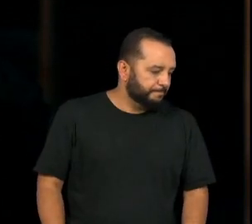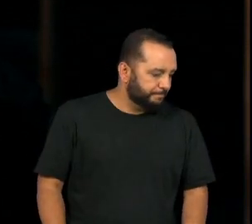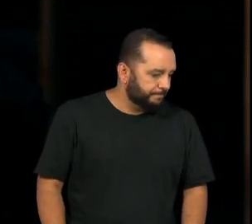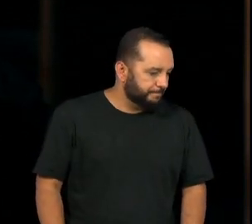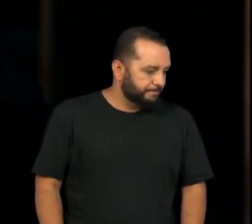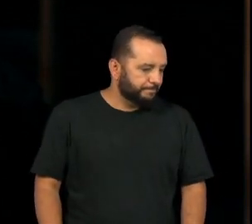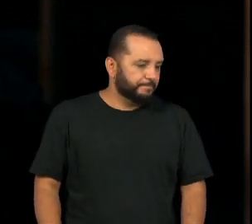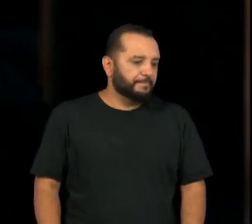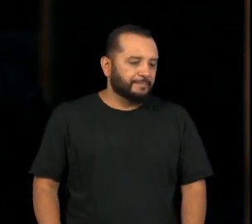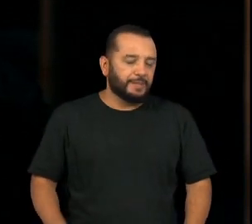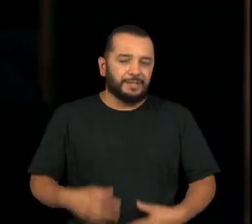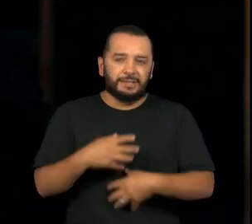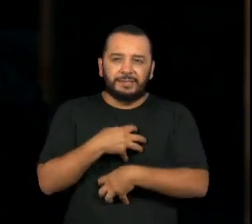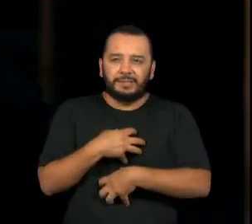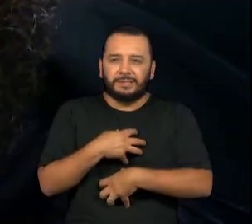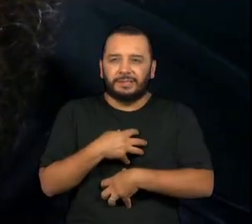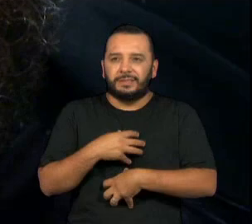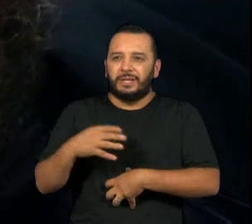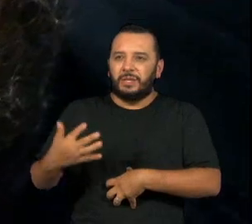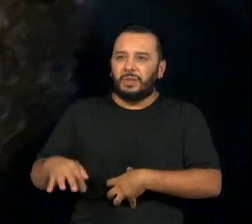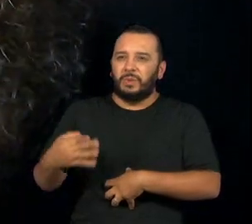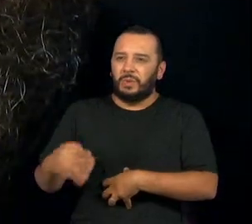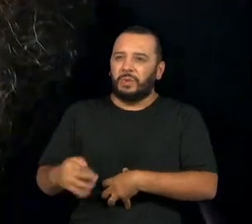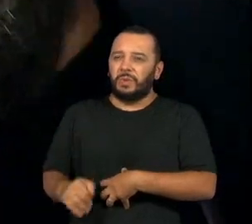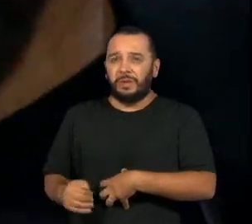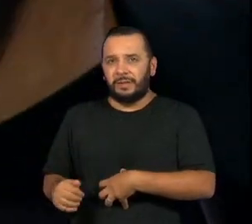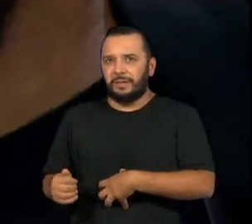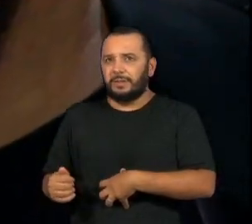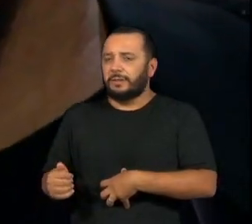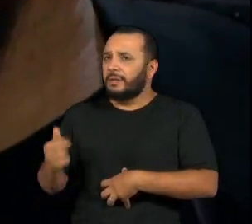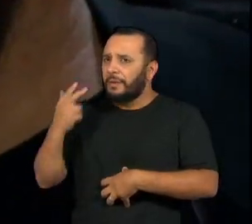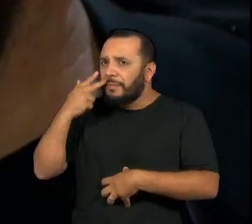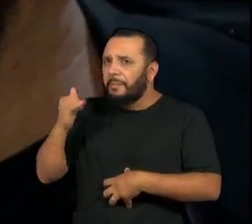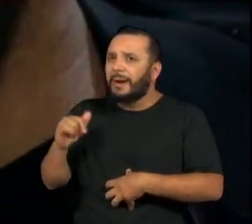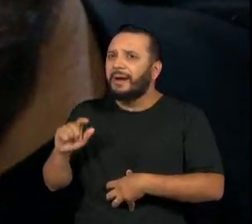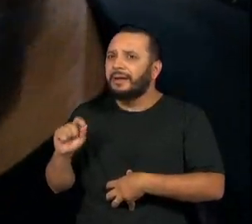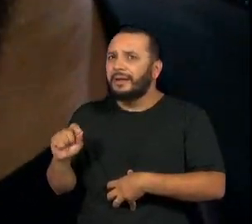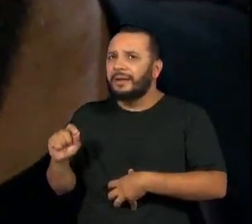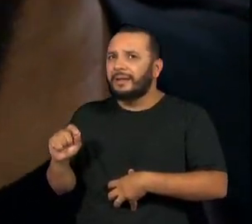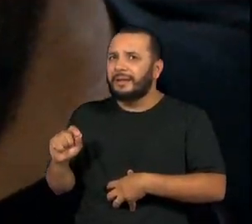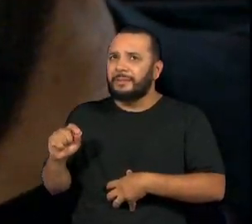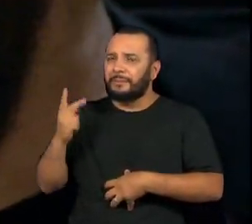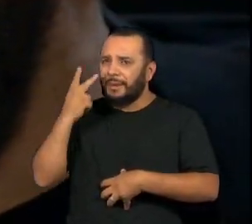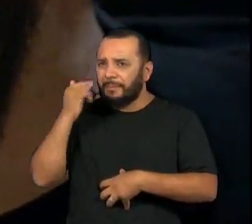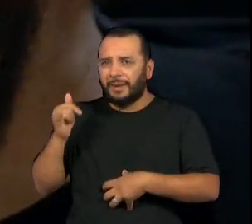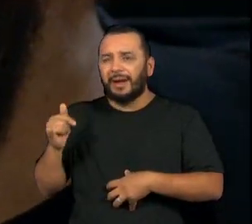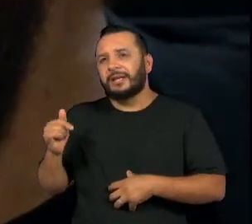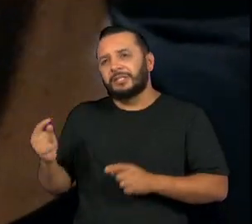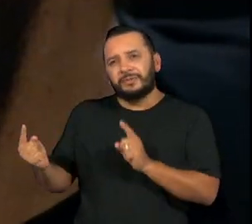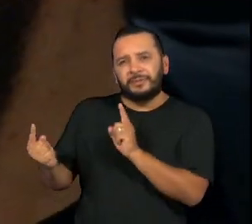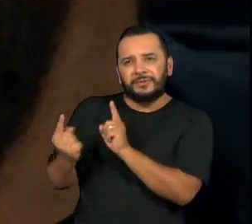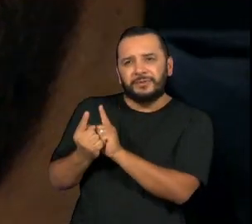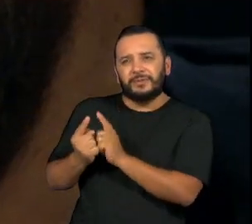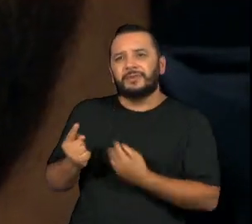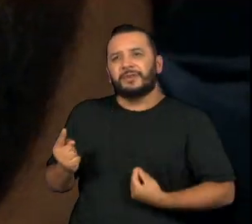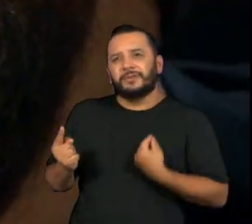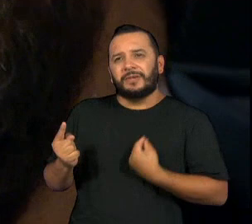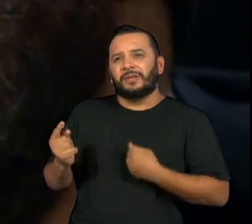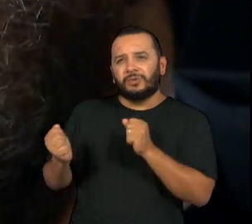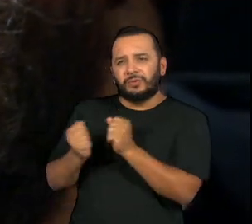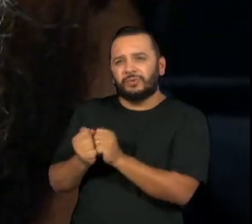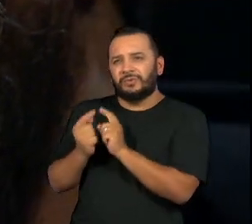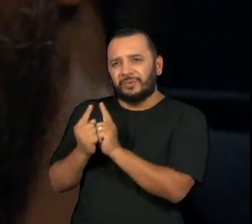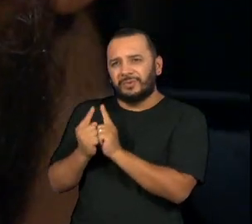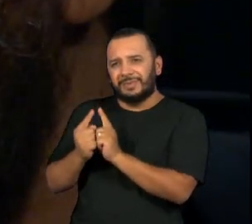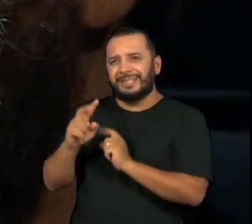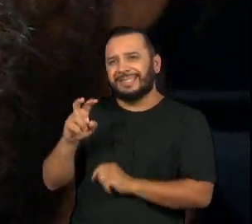uma dor intensa, assim. Papai ainda durou. Mas papai não queria mais viver sem ela, né? Viveram quantos anos? Mais de